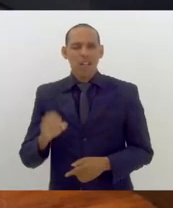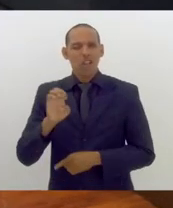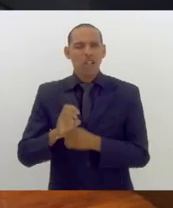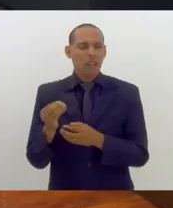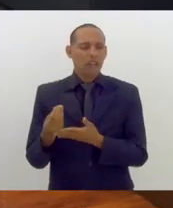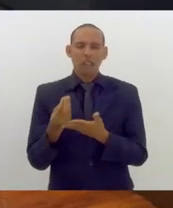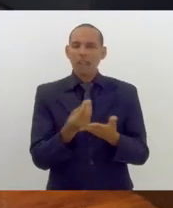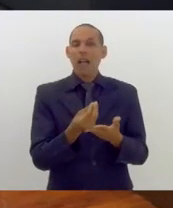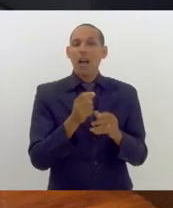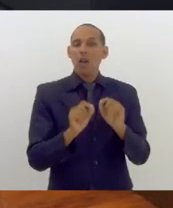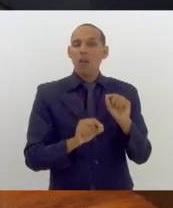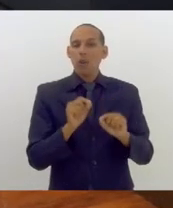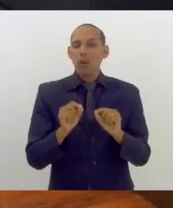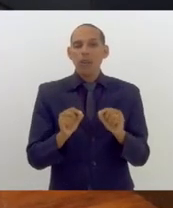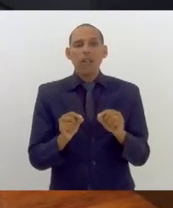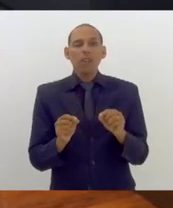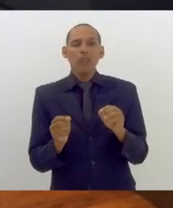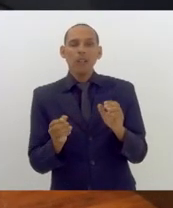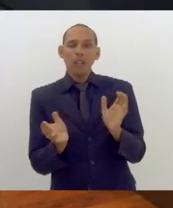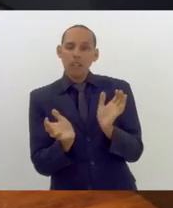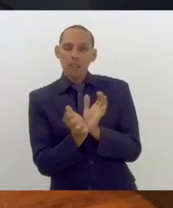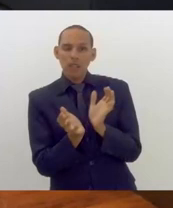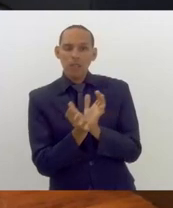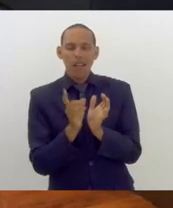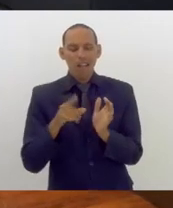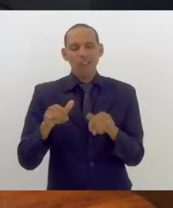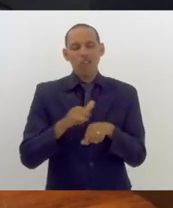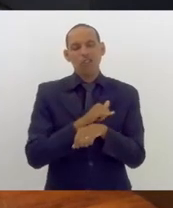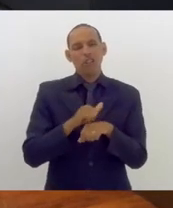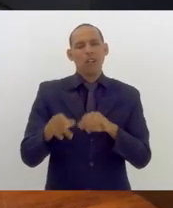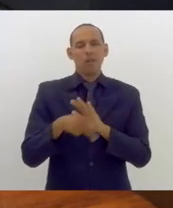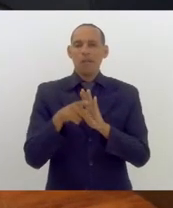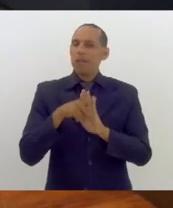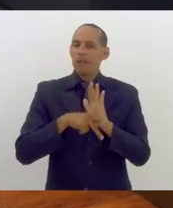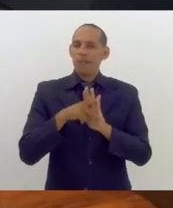da categoria de estratégia para o projeto